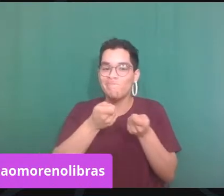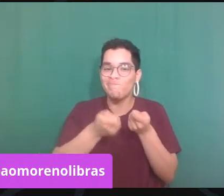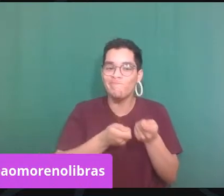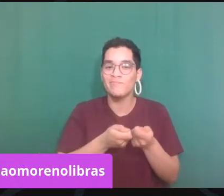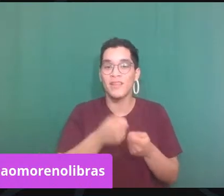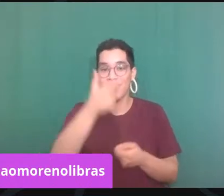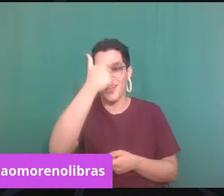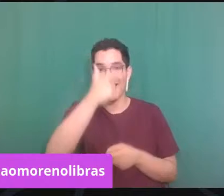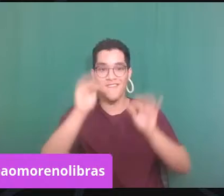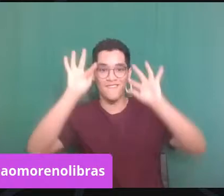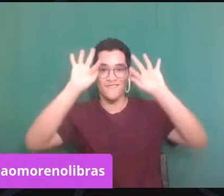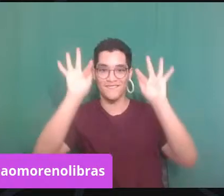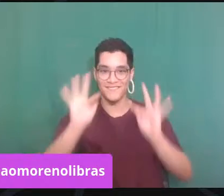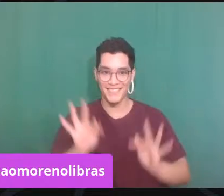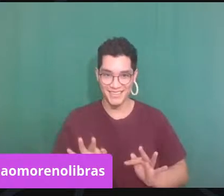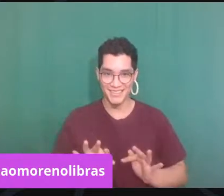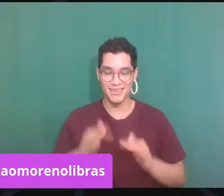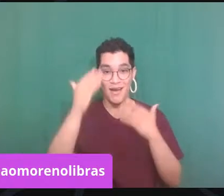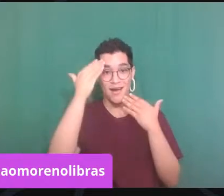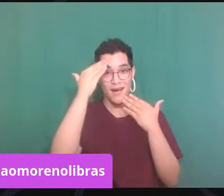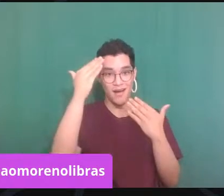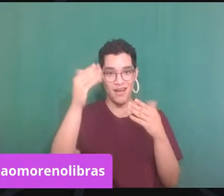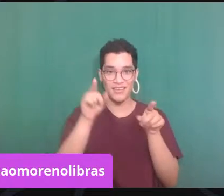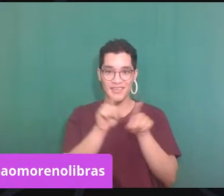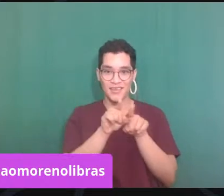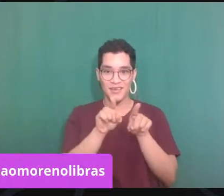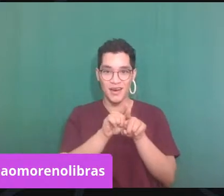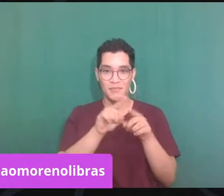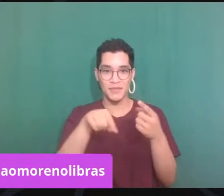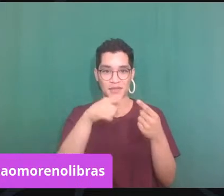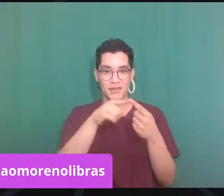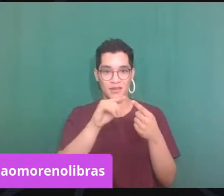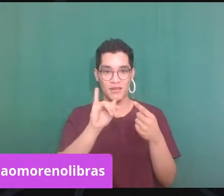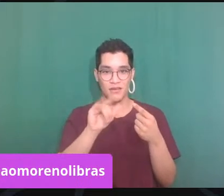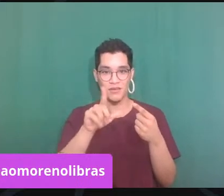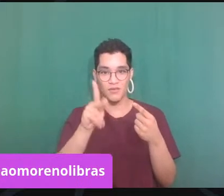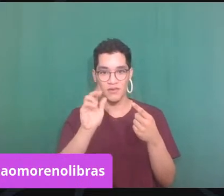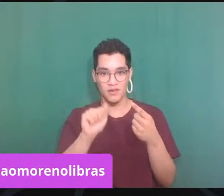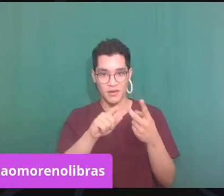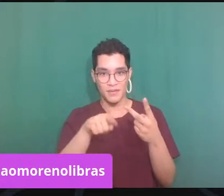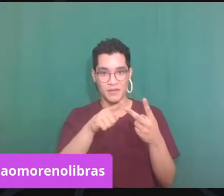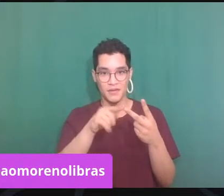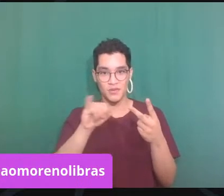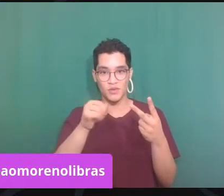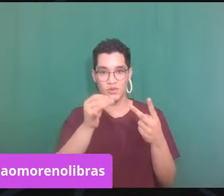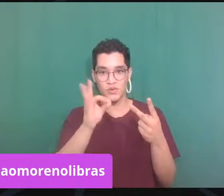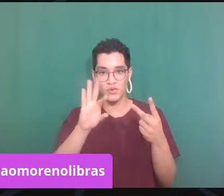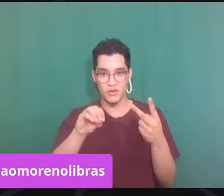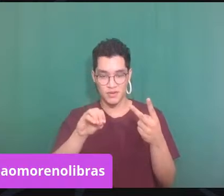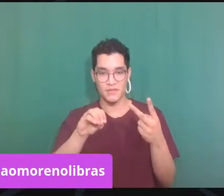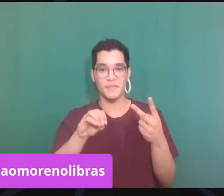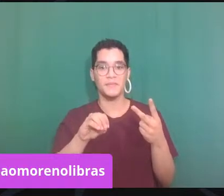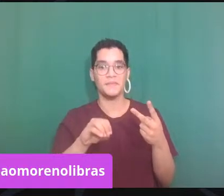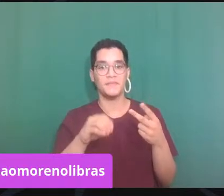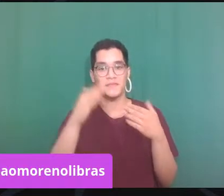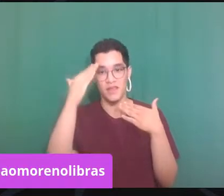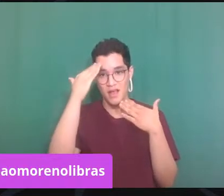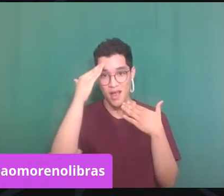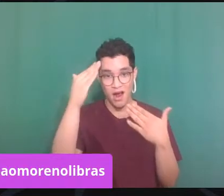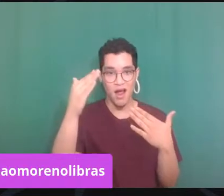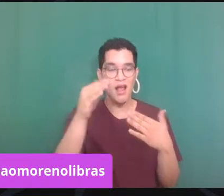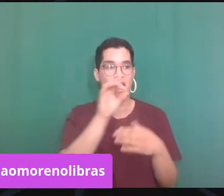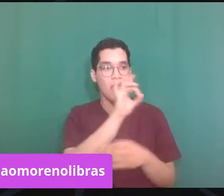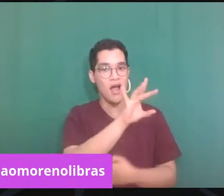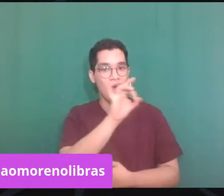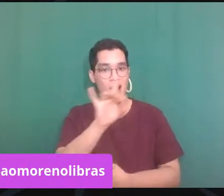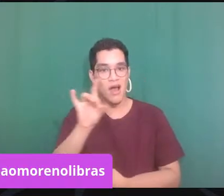feliz, agradeço também aí a Ilka, ao João, né, Agradeço a cada professor,